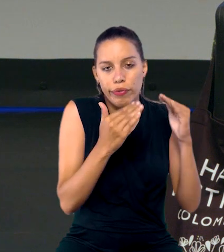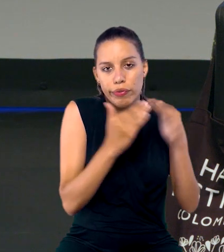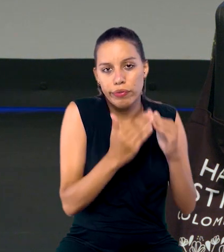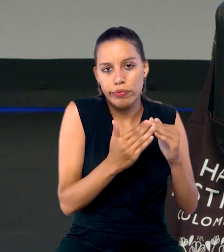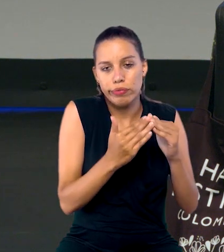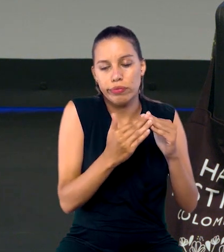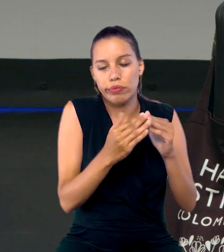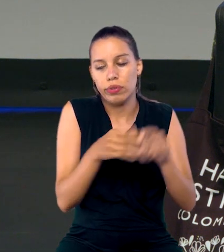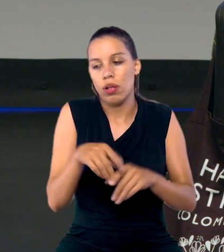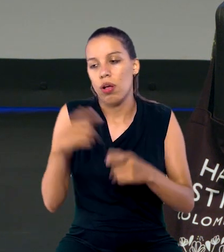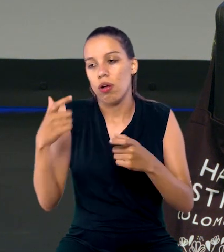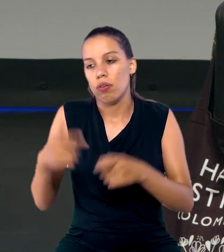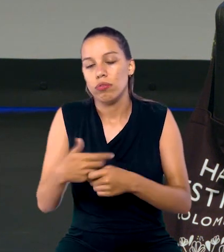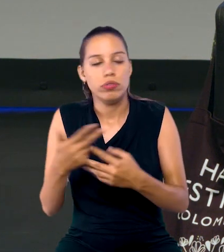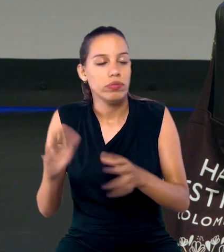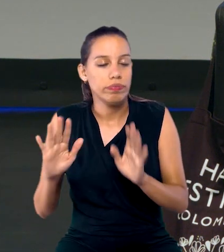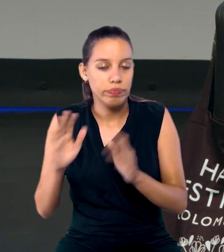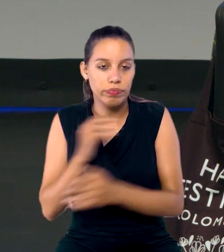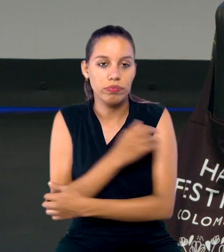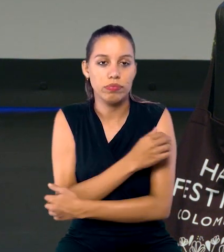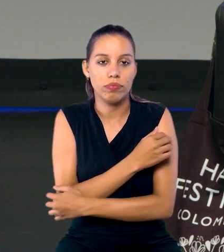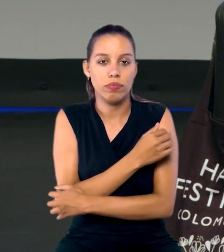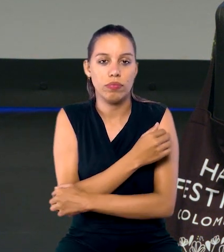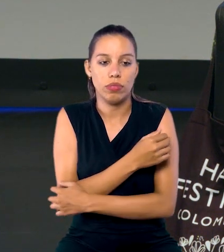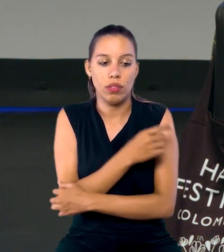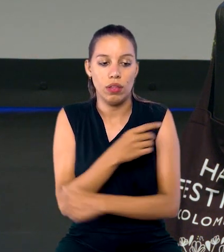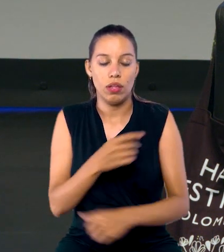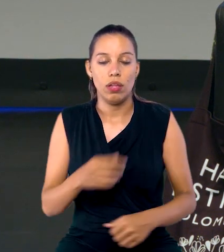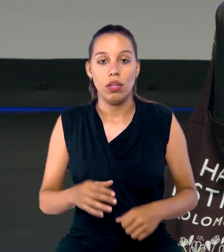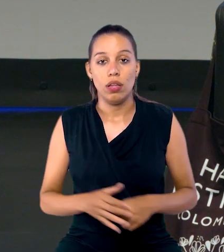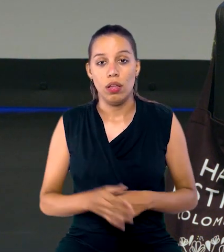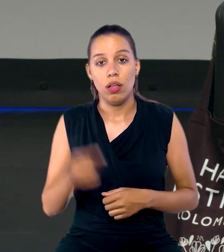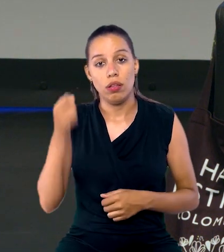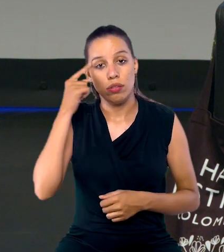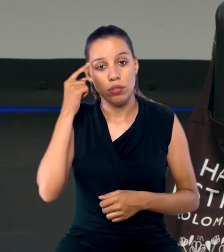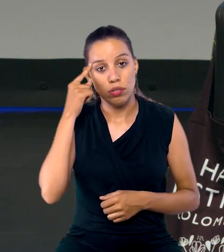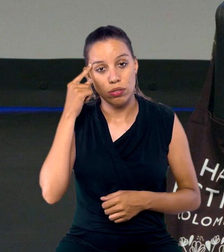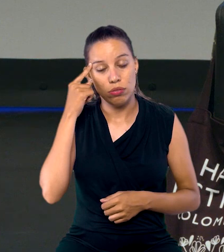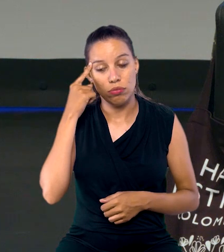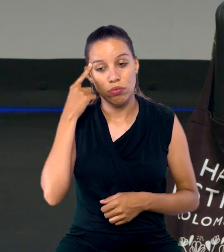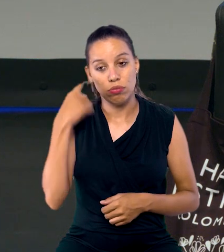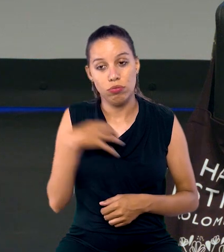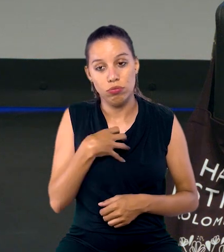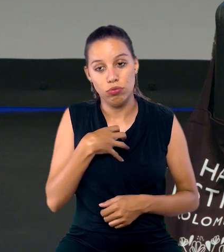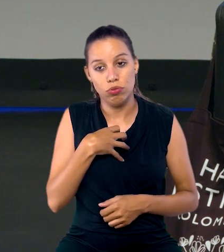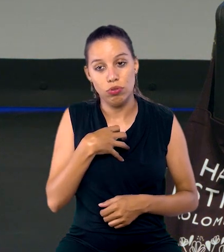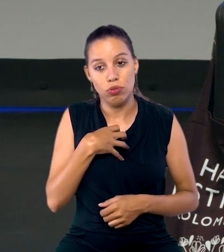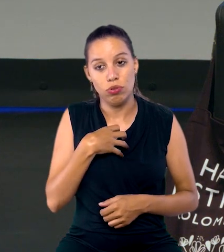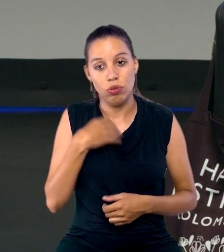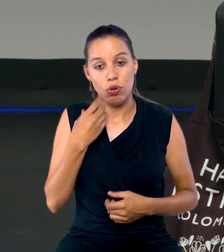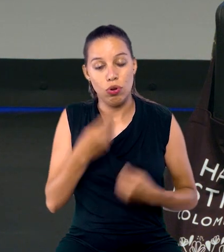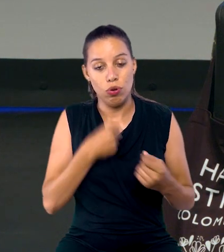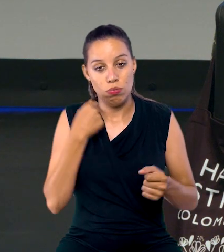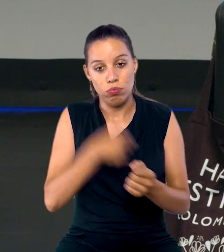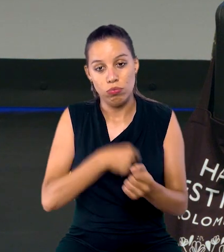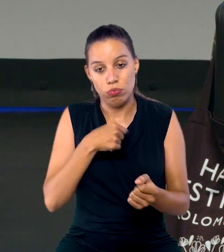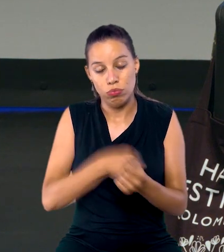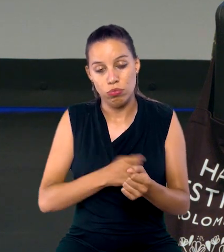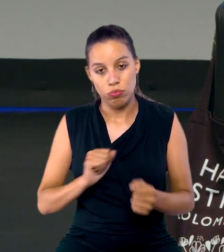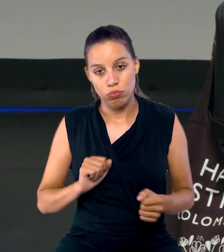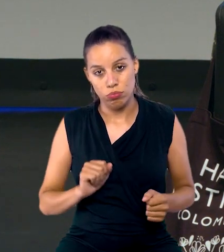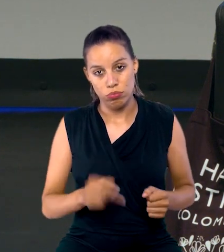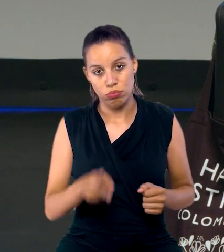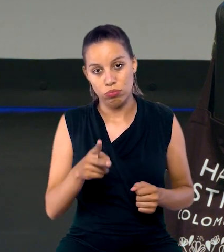também. Tensionar essa questão do direito ao território é pensar modos, né, dessa luta